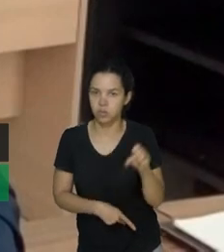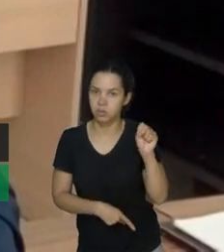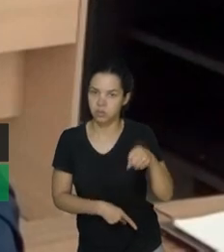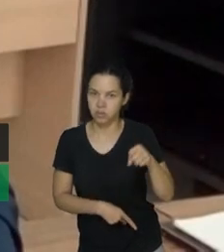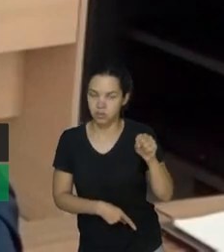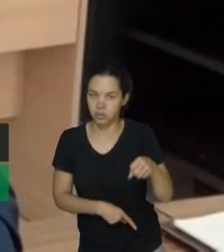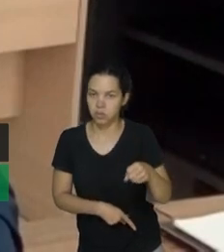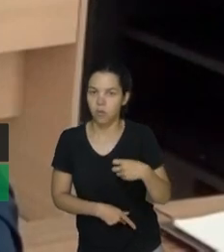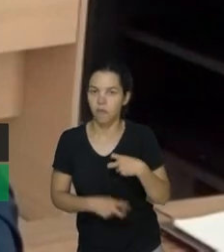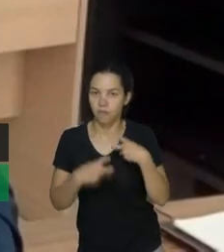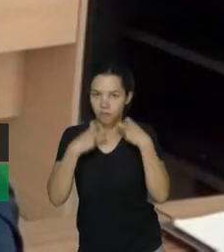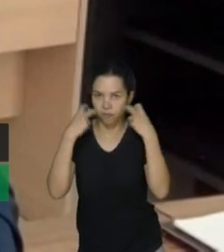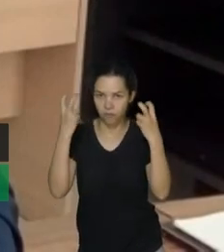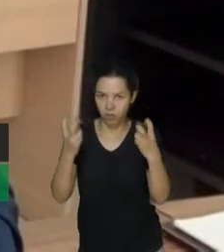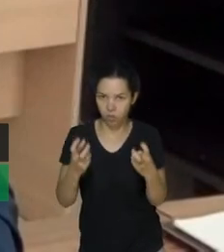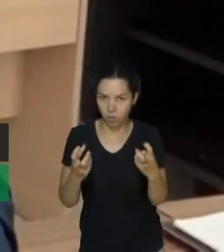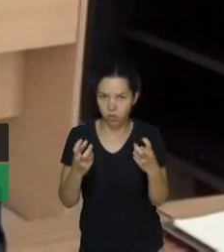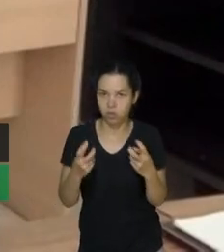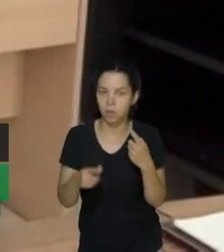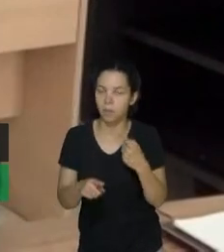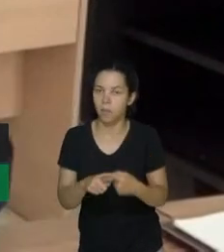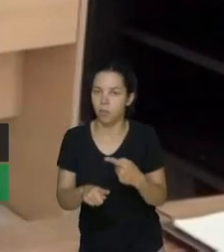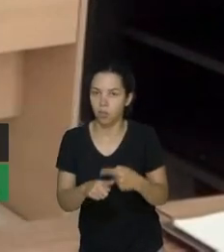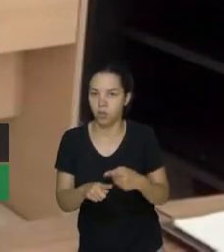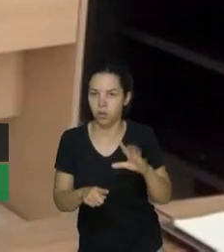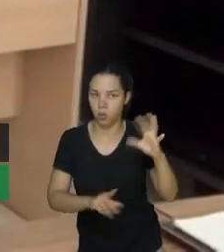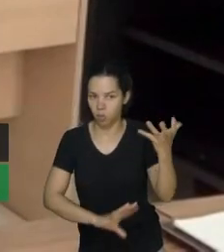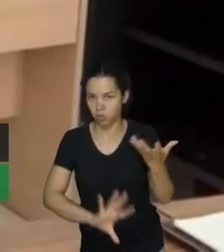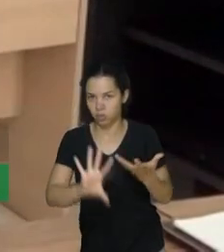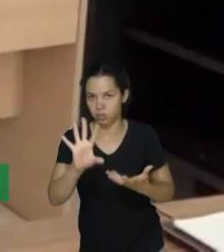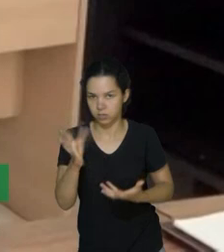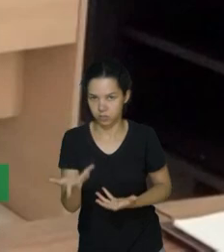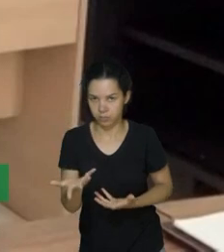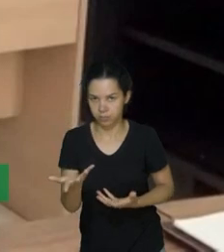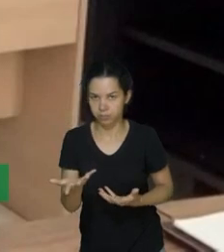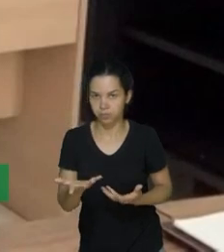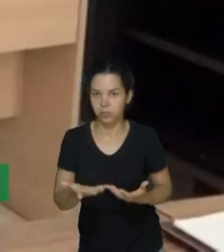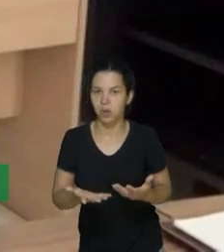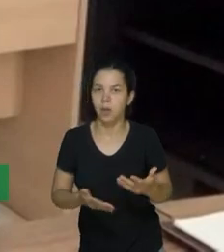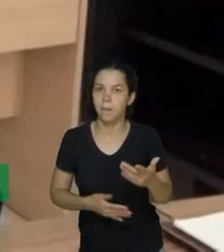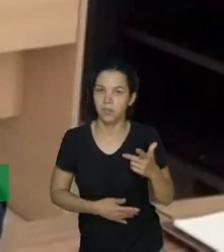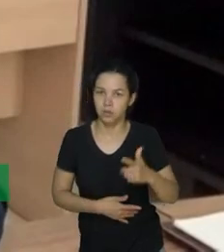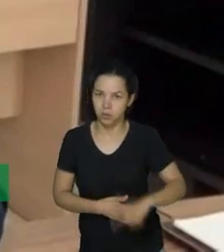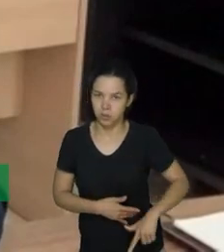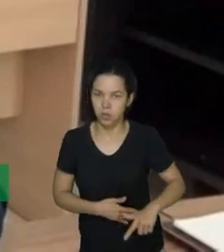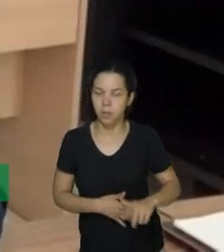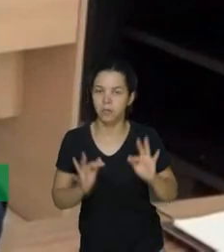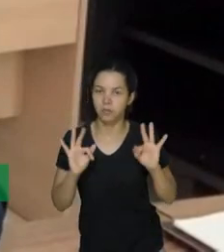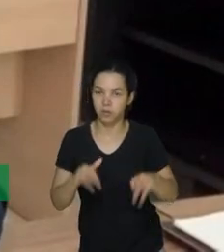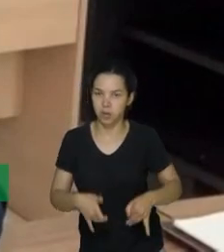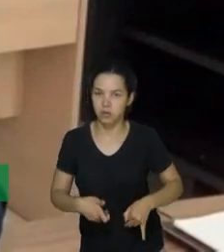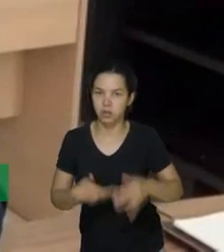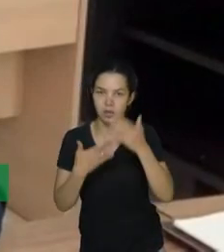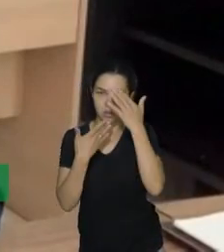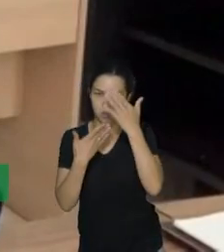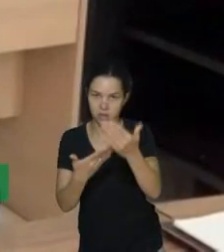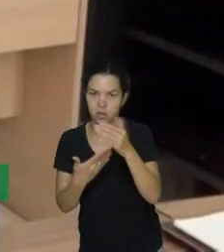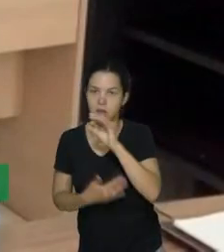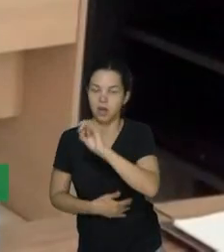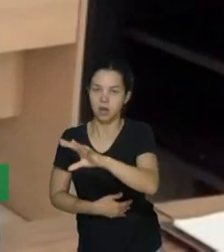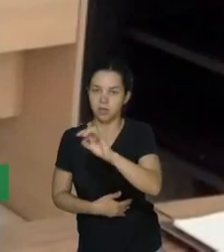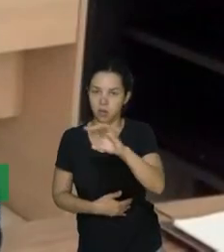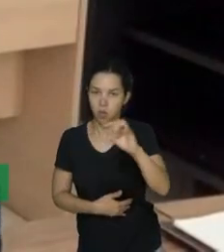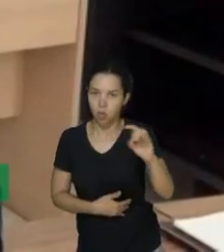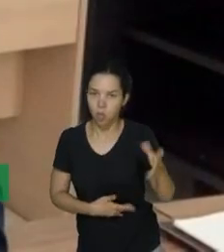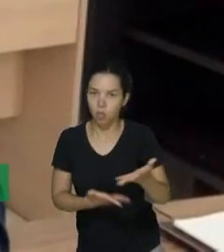minha vergonha por tudo isso estar acontecendo. Mas eu quero aqui, para terminar, agradecer a cada um dos colegas que me